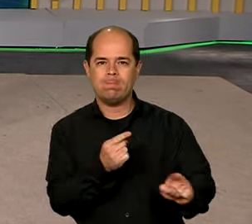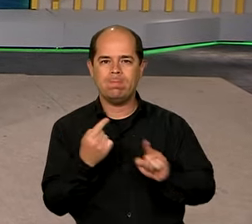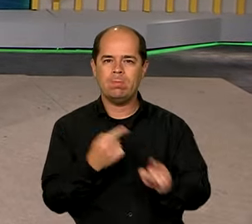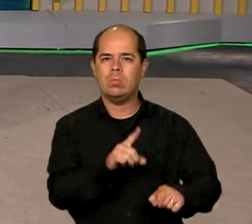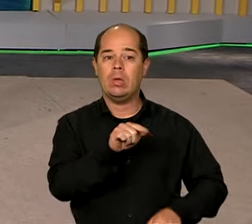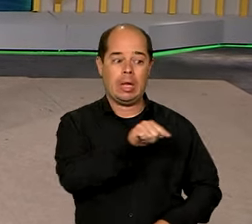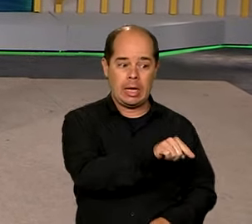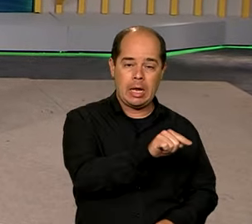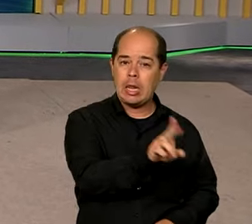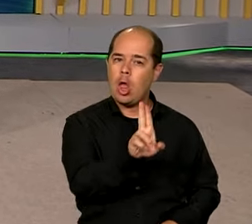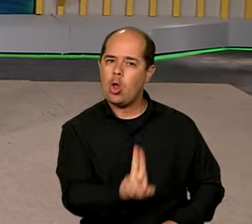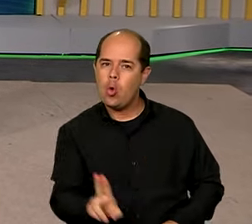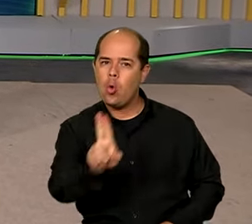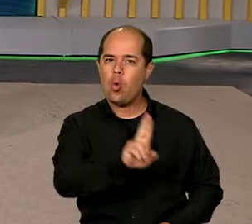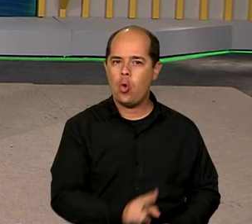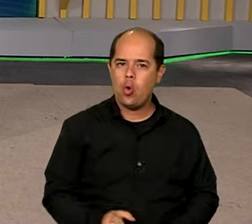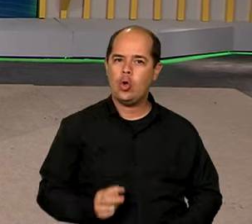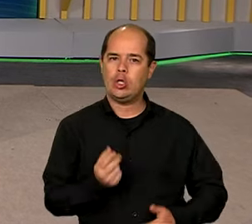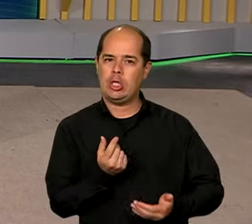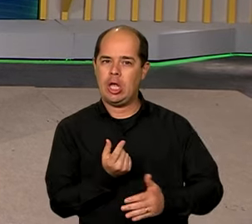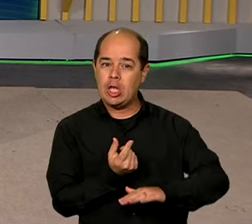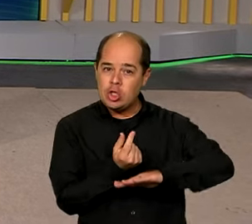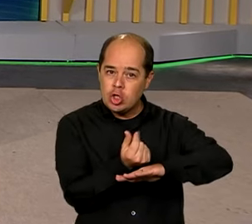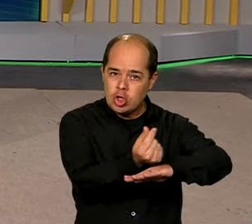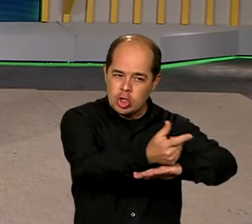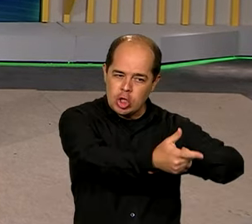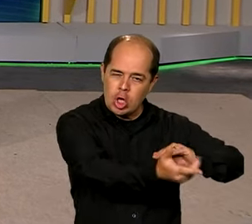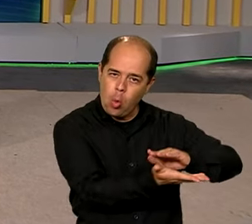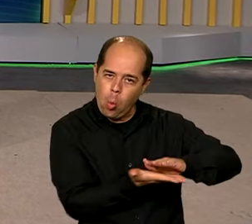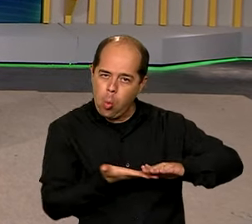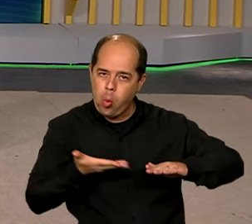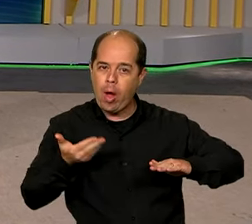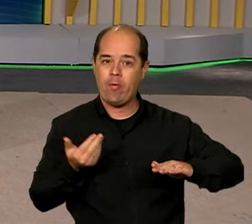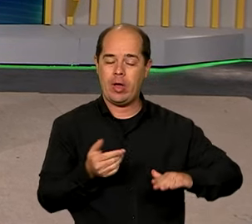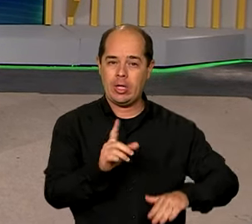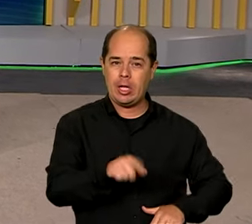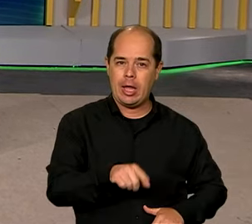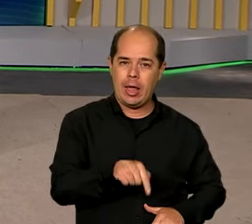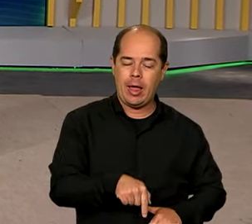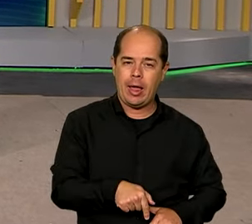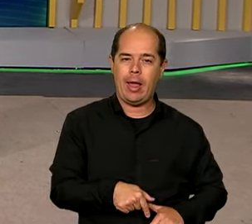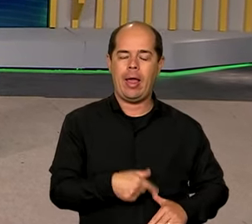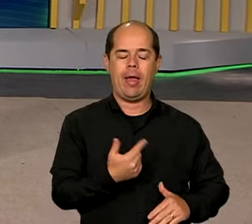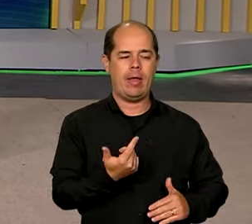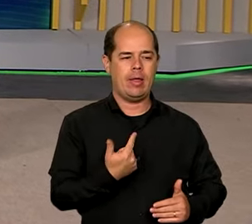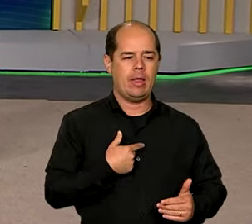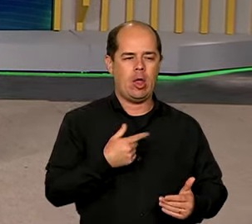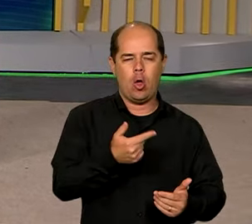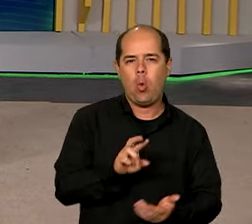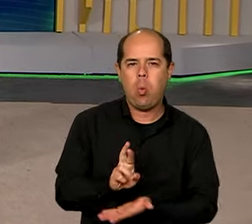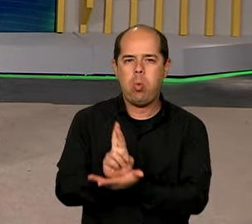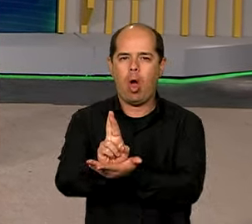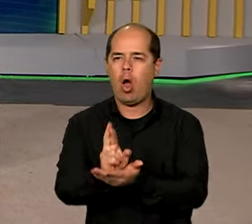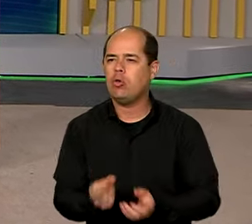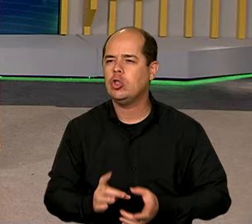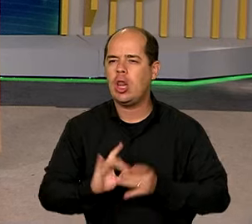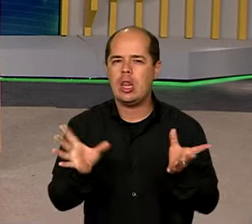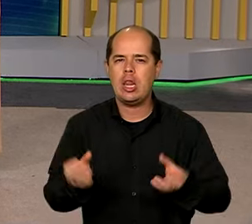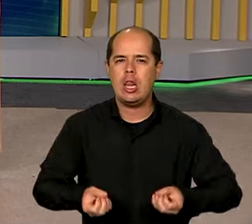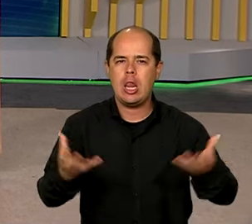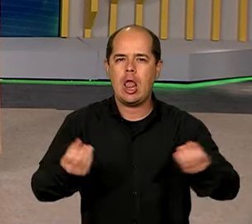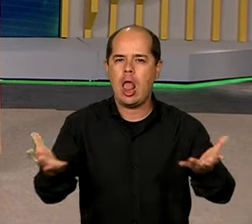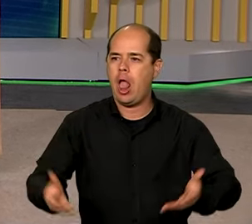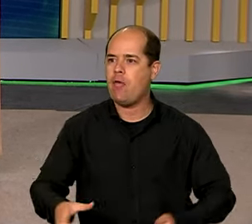mais utilizados pelos criminosos para esquentar recursos que podem ser, assim, utilizados livremente para bancar mais crimes